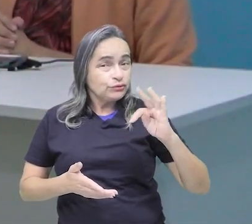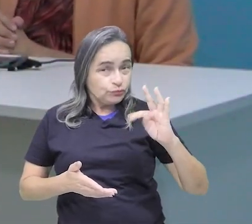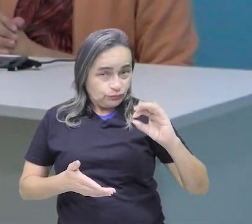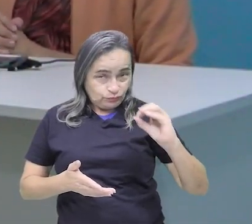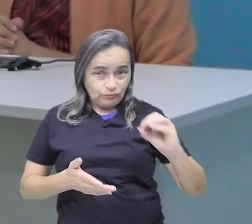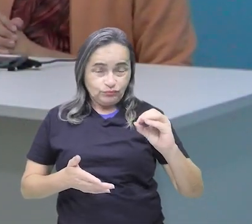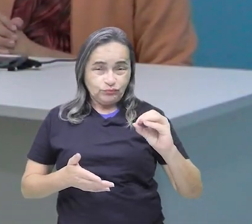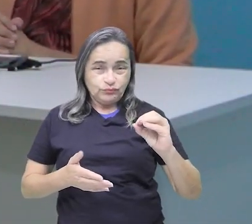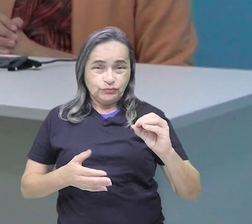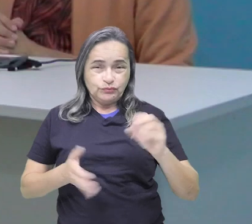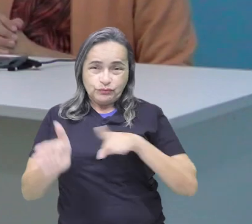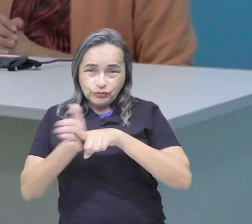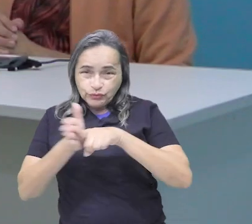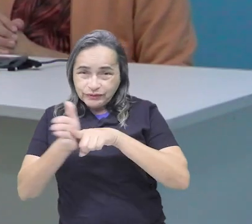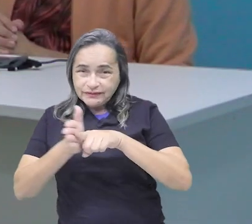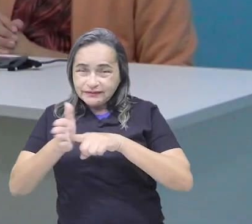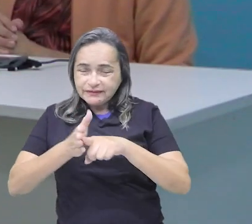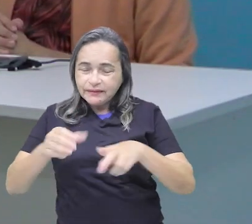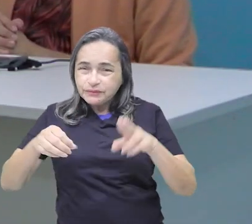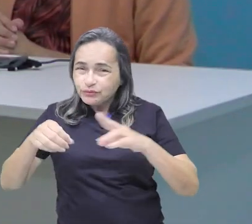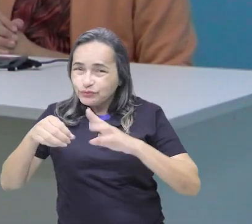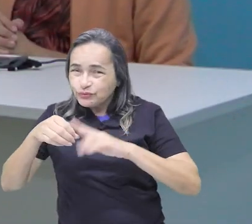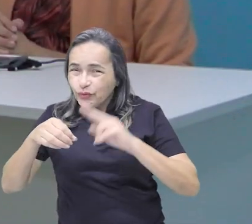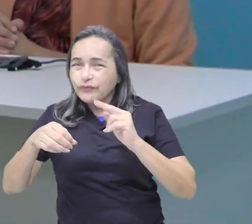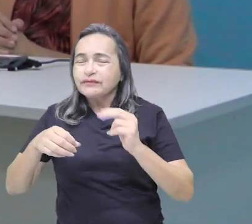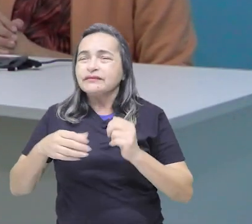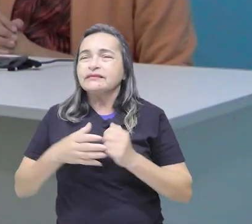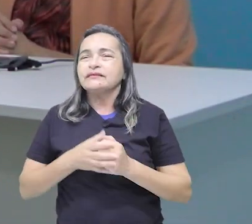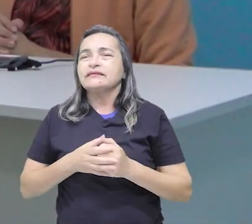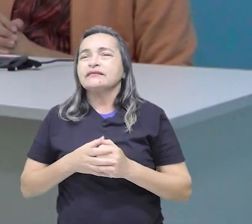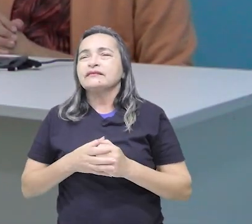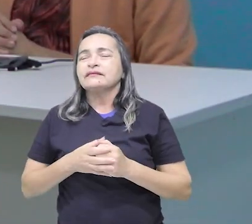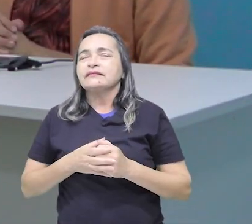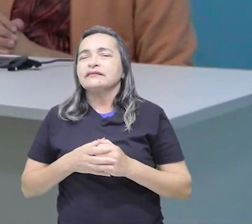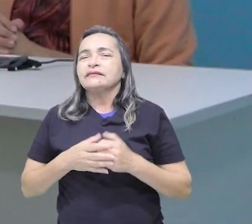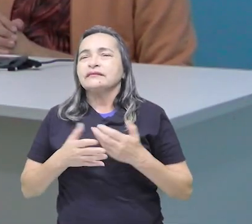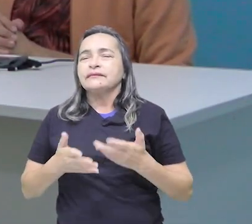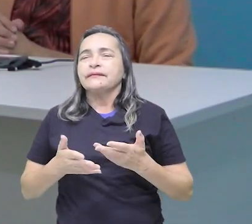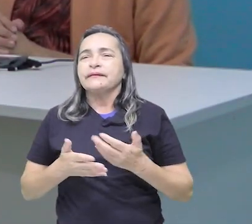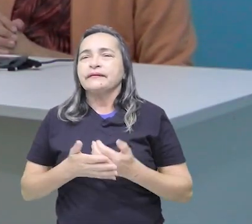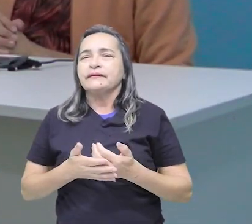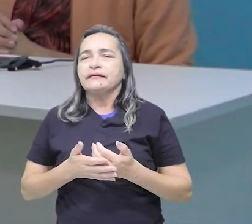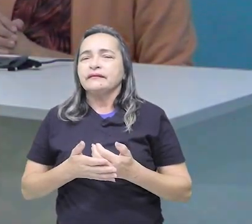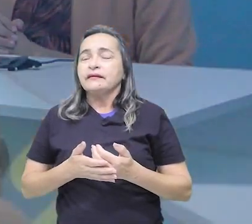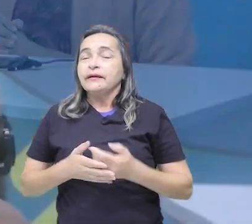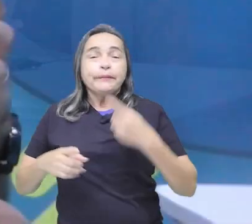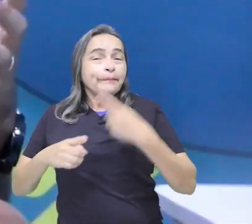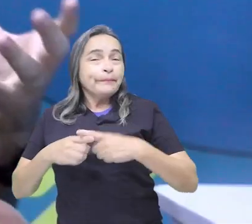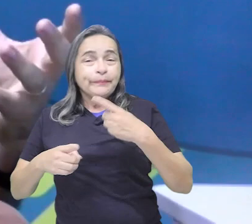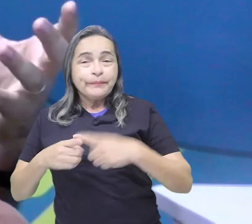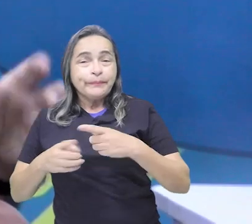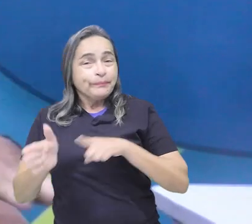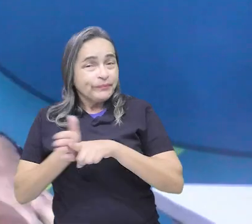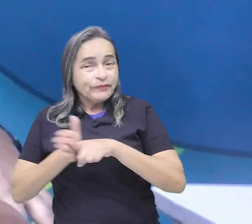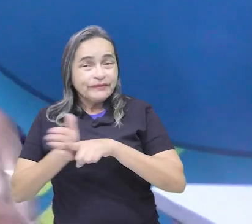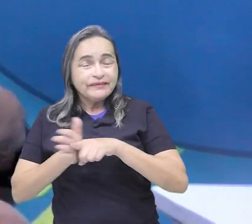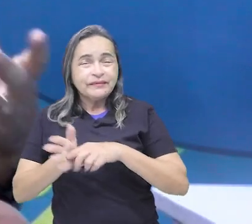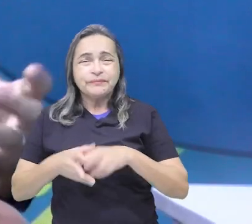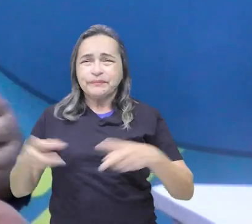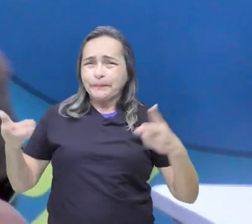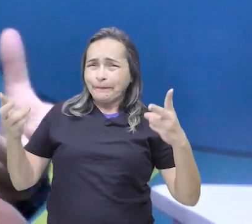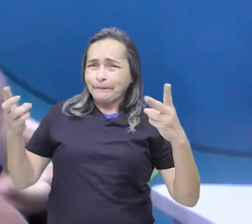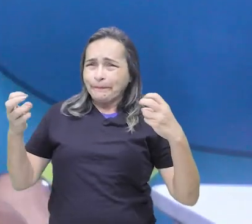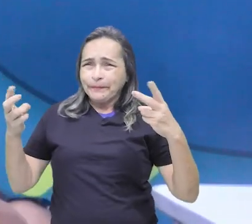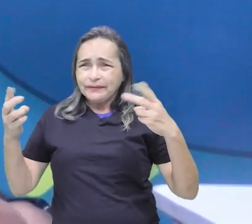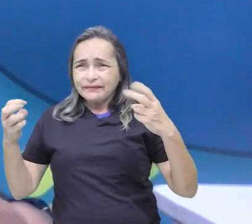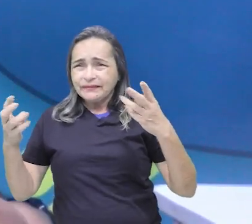precioso, como eu te falei, nessa rede de cuidados. Ele nos permite, né, por exemplo, perceber se está tendo um aumento, porque fora isso